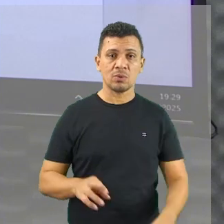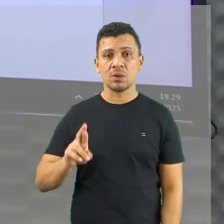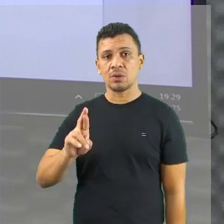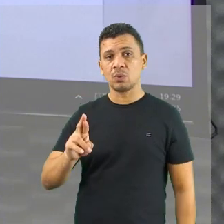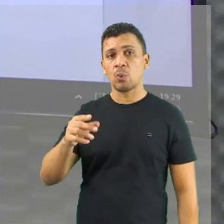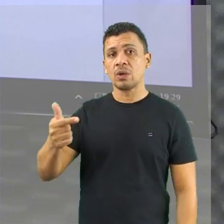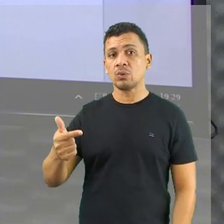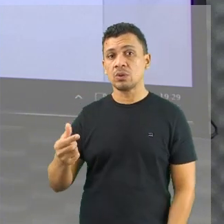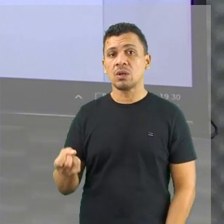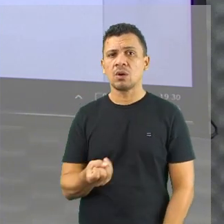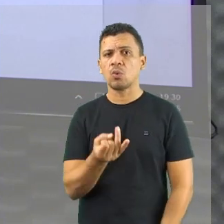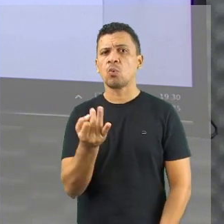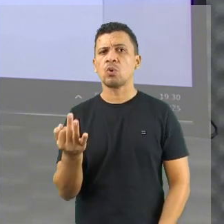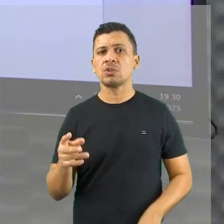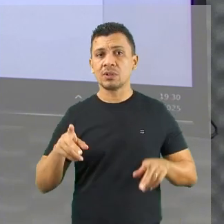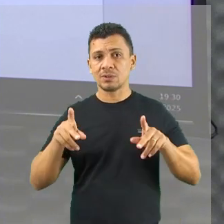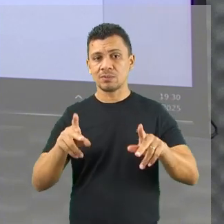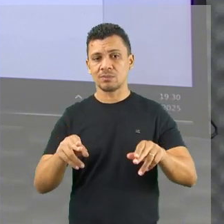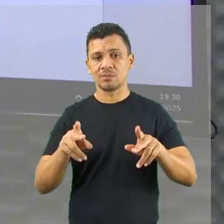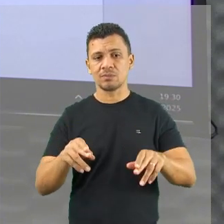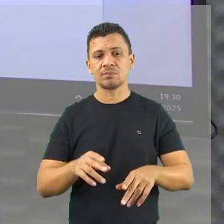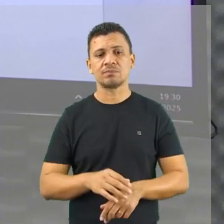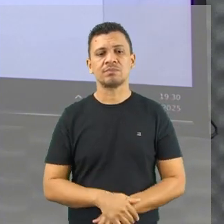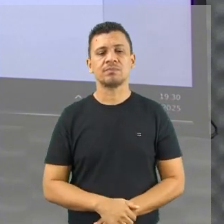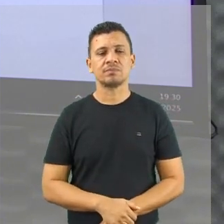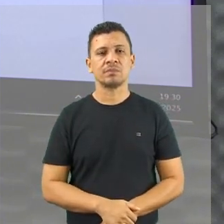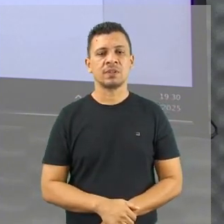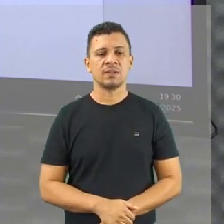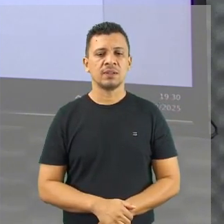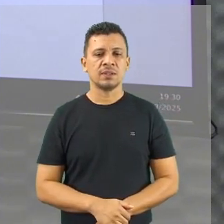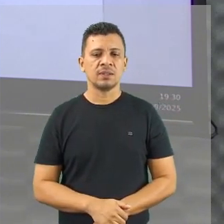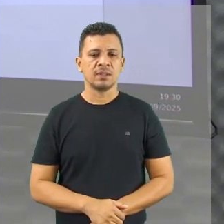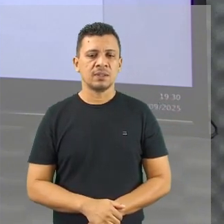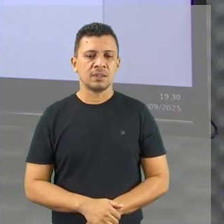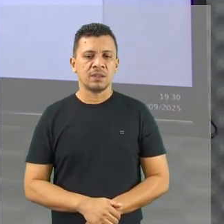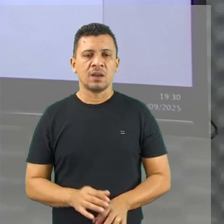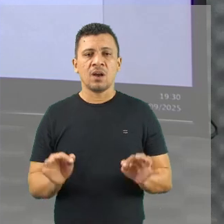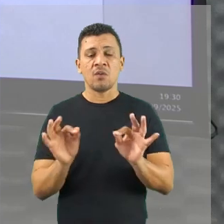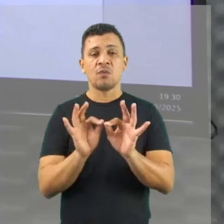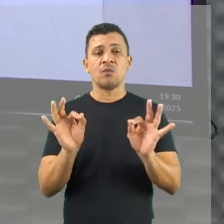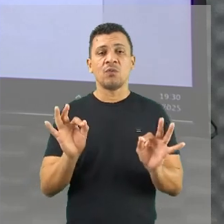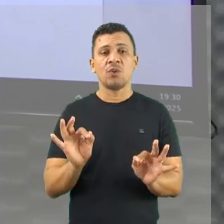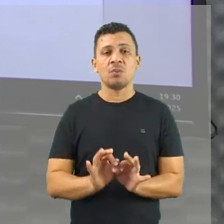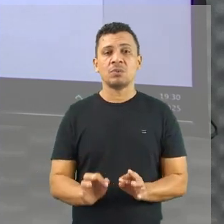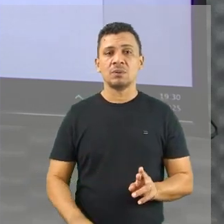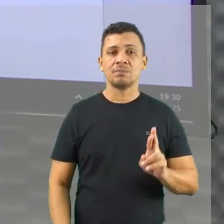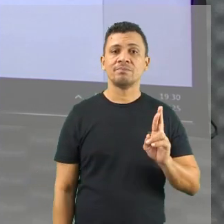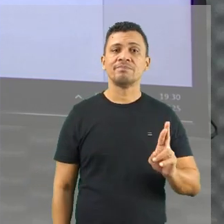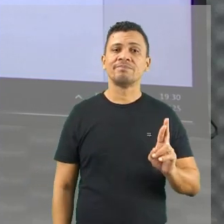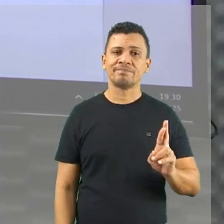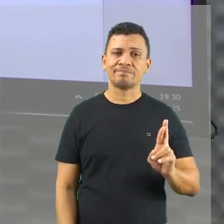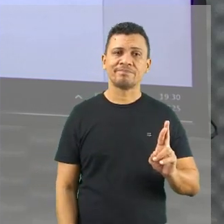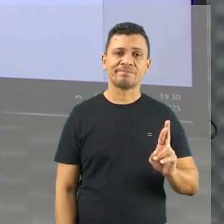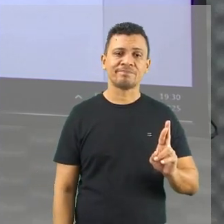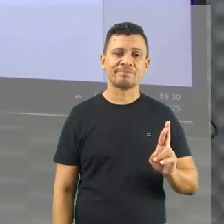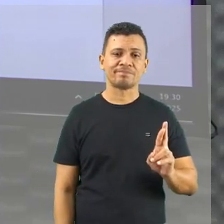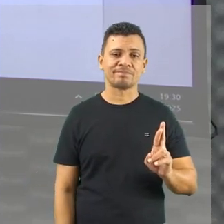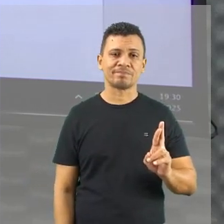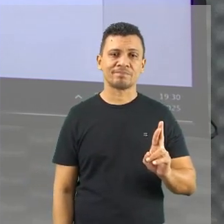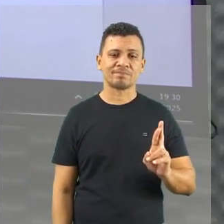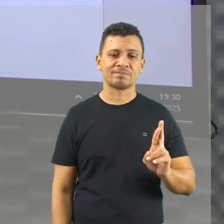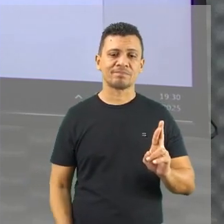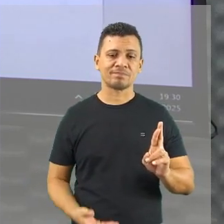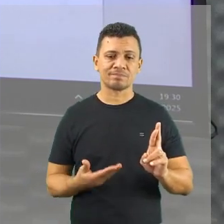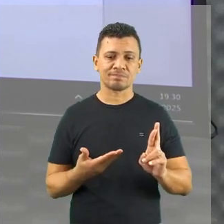Pronto. Então eles estão em série. Beleza. Aí vamos lembrar da fórmula da resistência. Vamos lembrar da fórmulazinha da resistência,